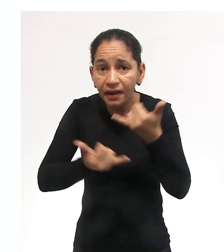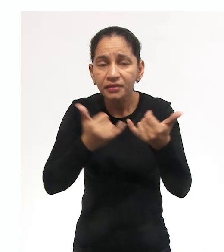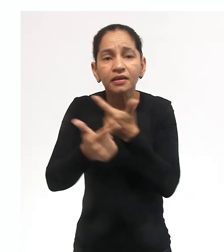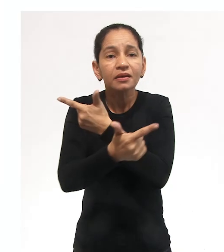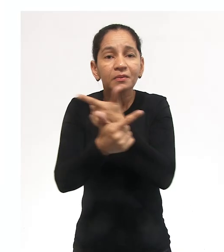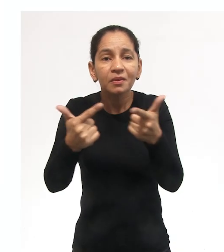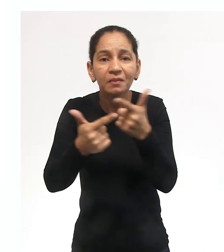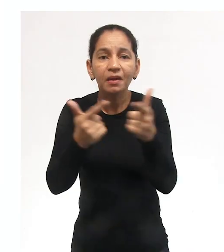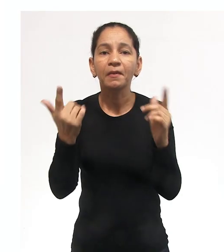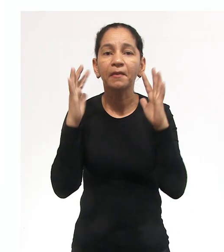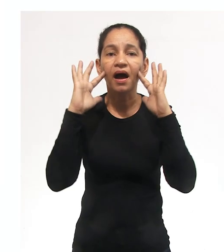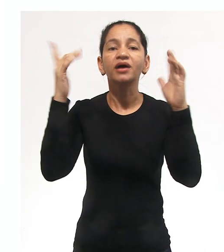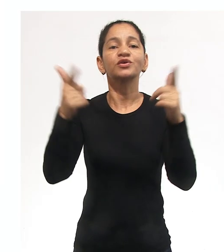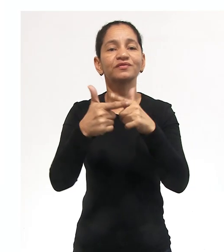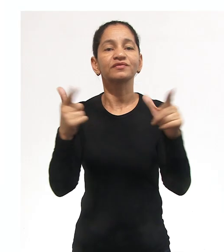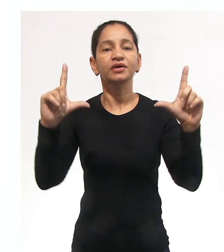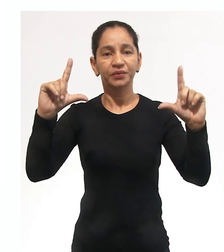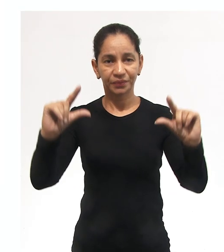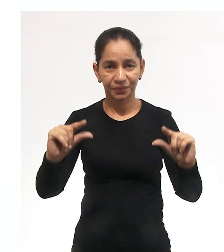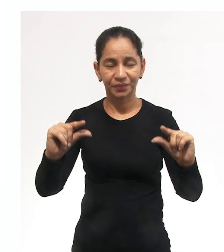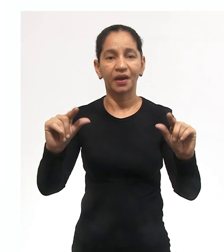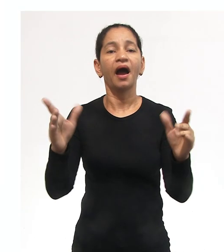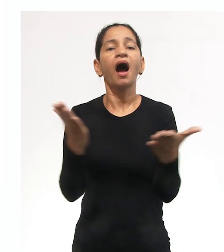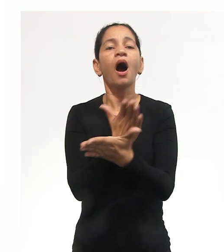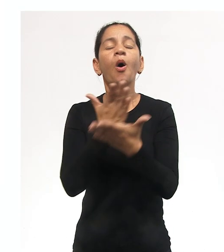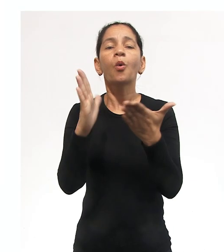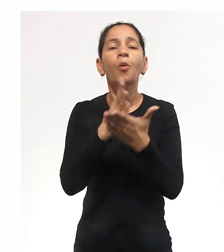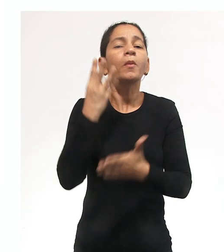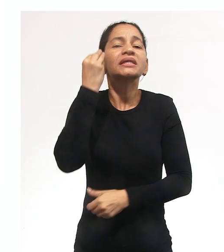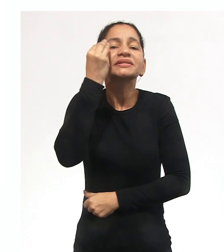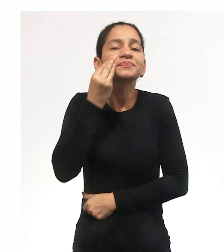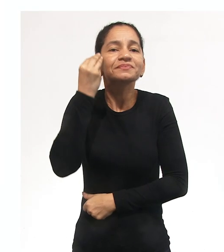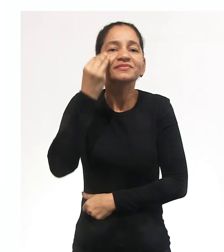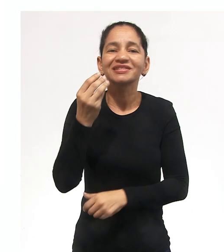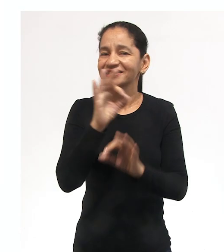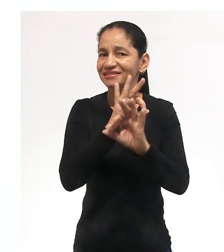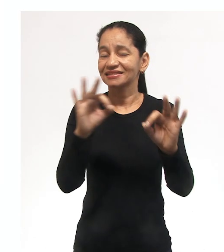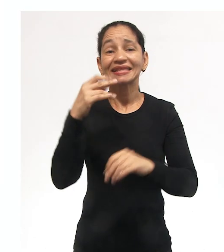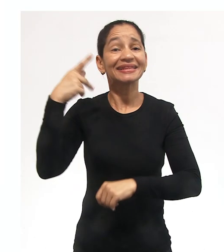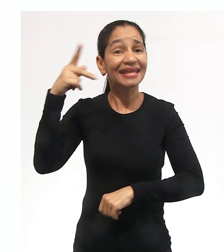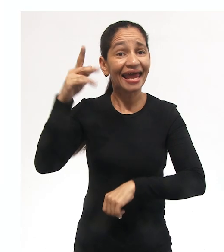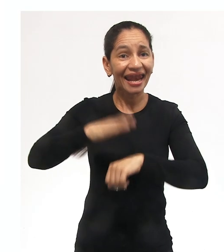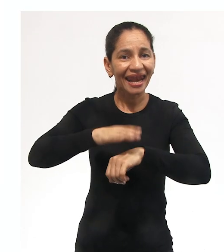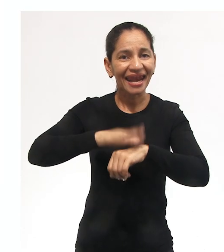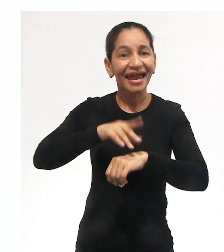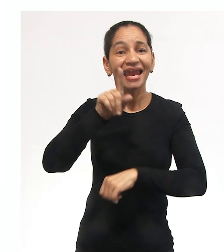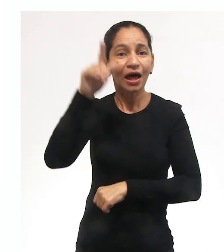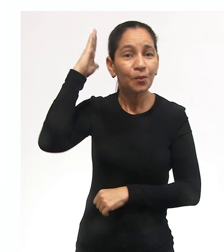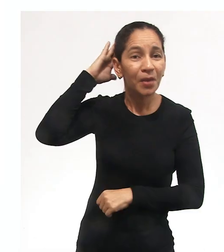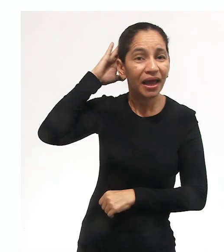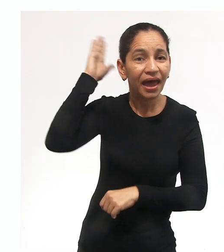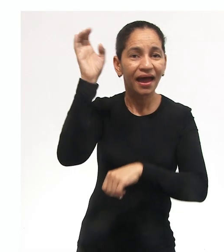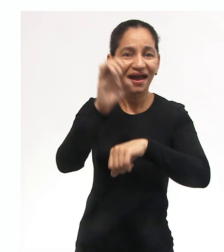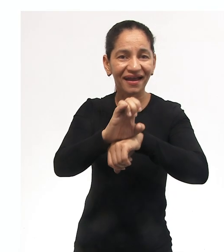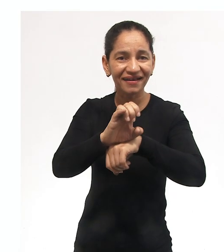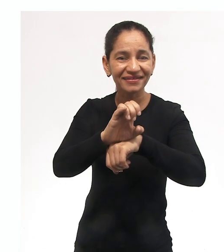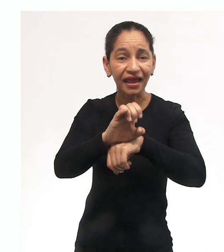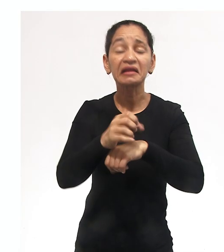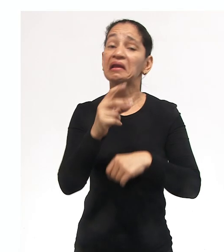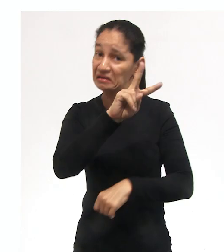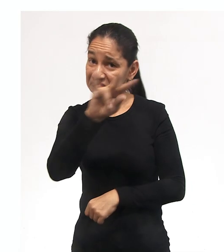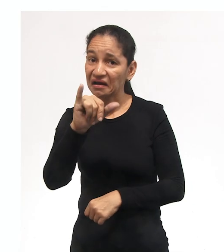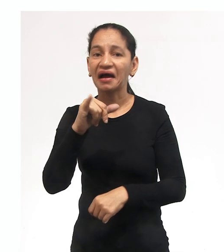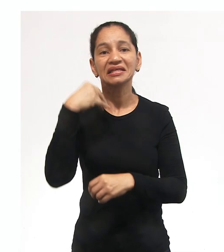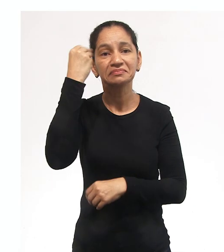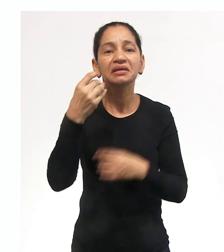Operações e Problemas. E aqui eu trago algumas imagens dessa experiência da professora com os seus alunos. E ela